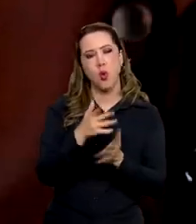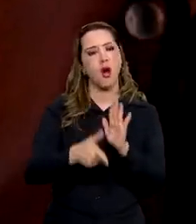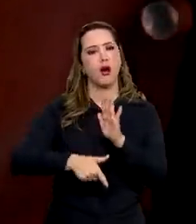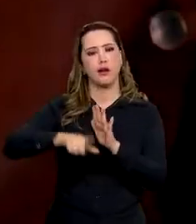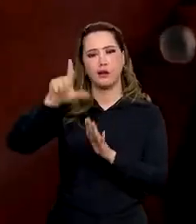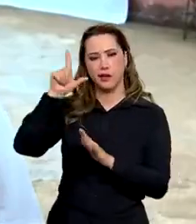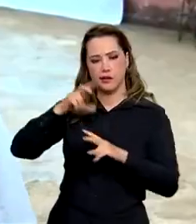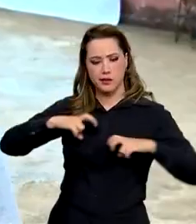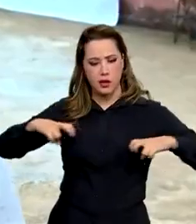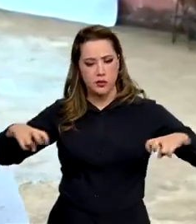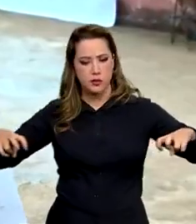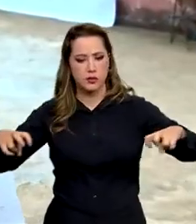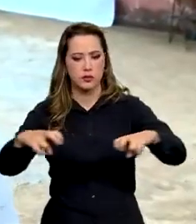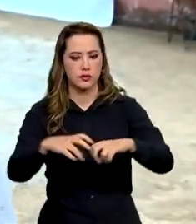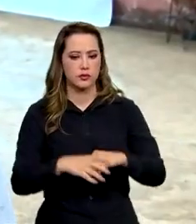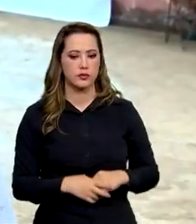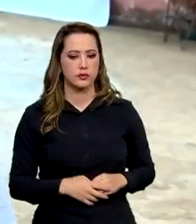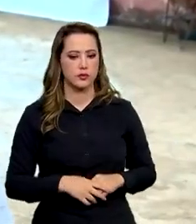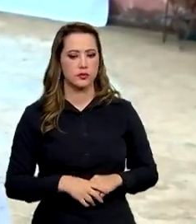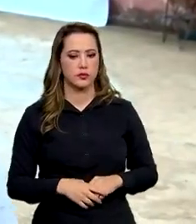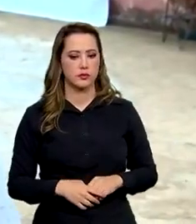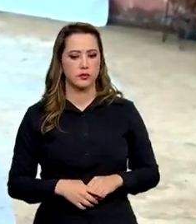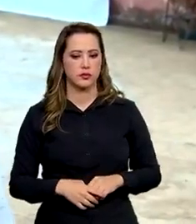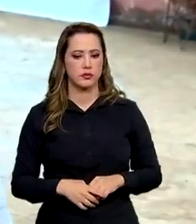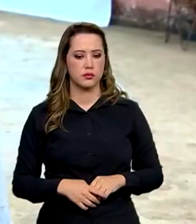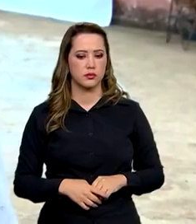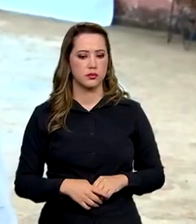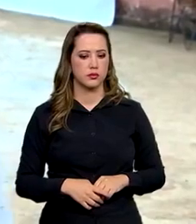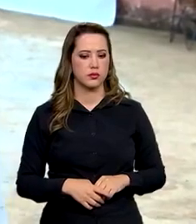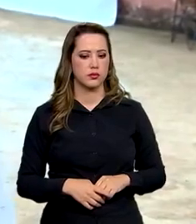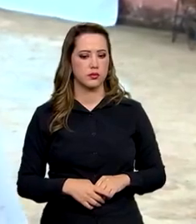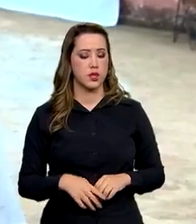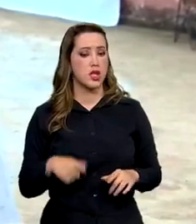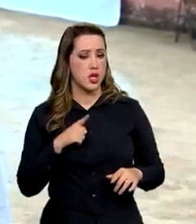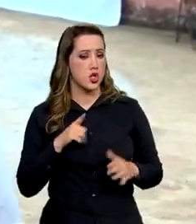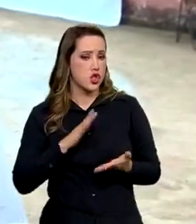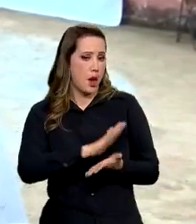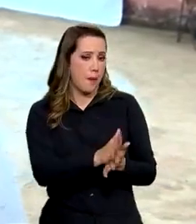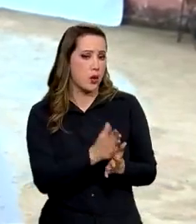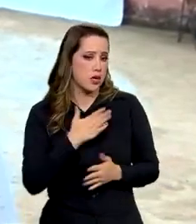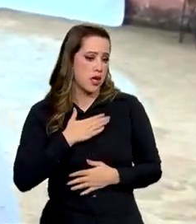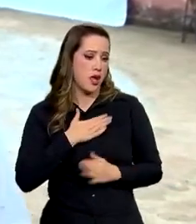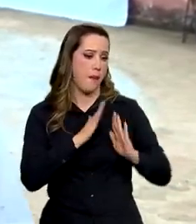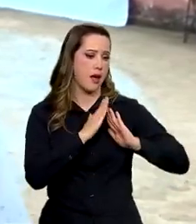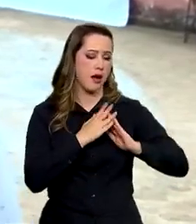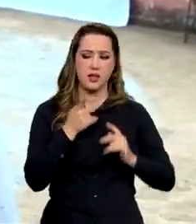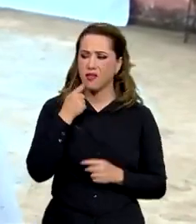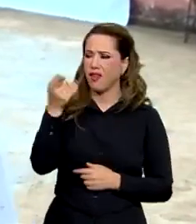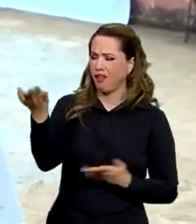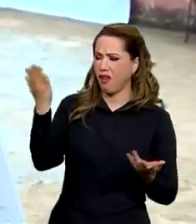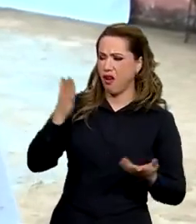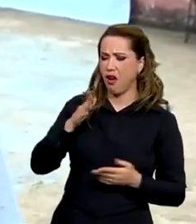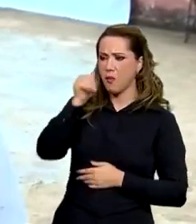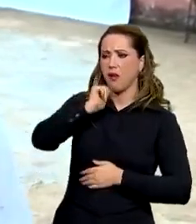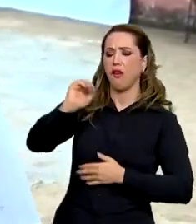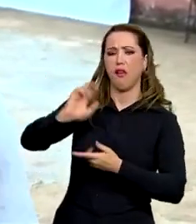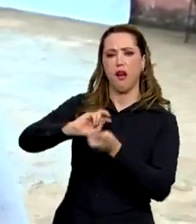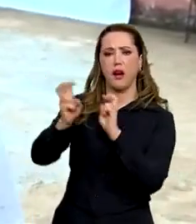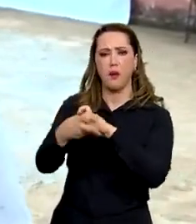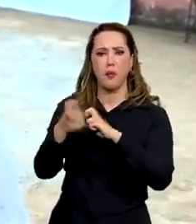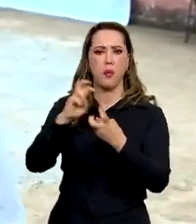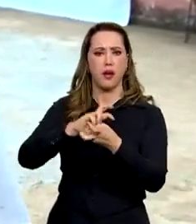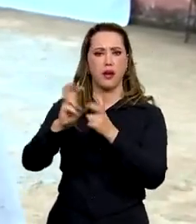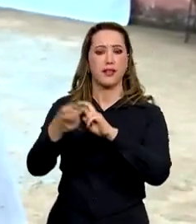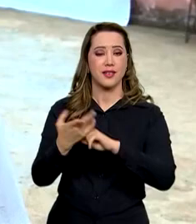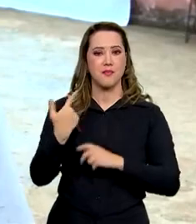das rodas. Muito preconceito mesmo. Até iam na minha casa dizer minha mãe, ah, tira tua filha de capoeira, não sei o que. E minha